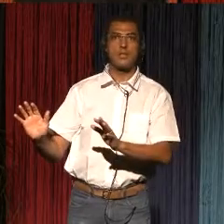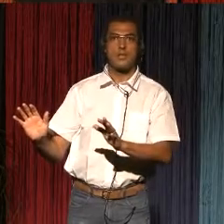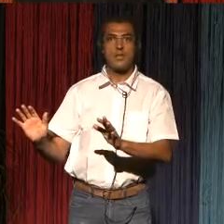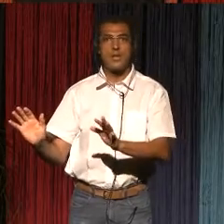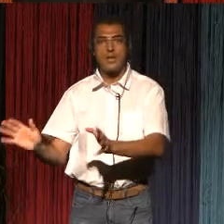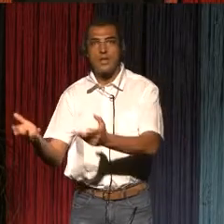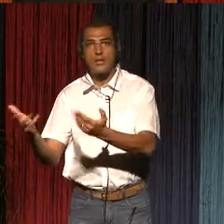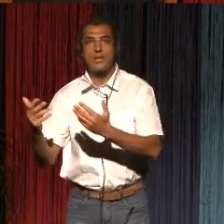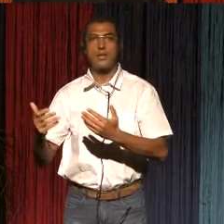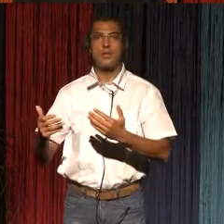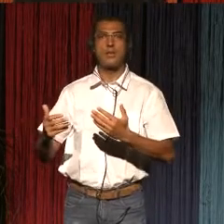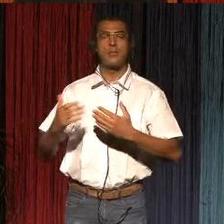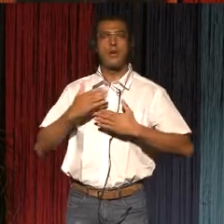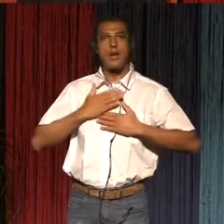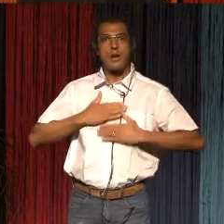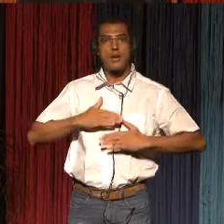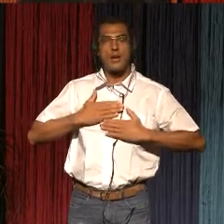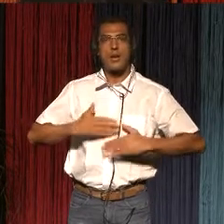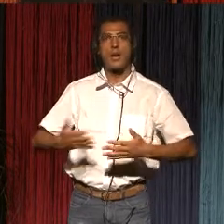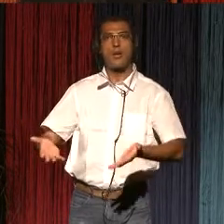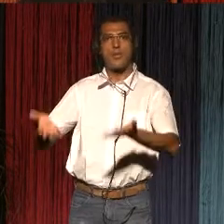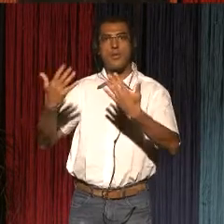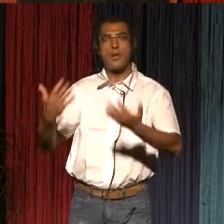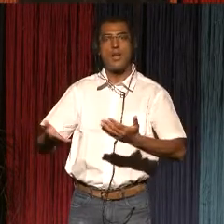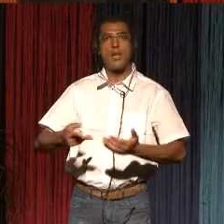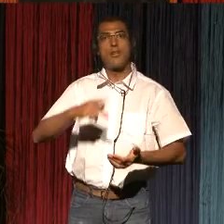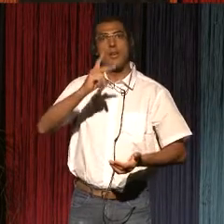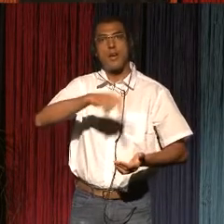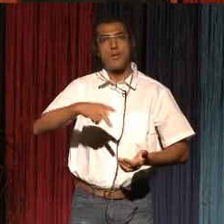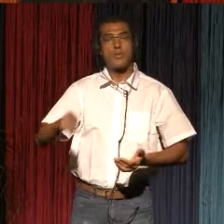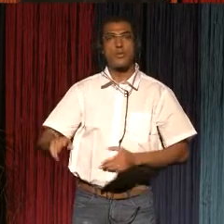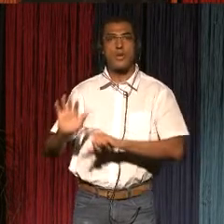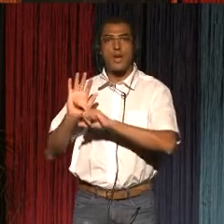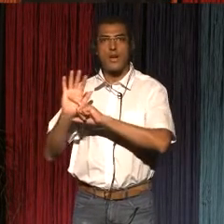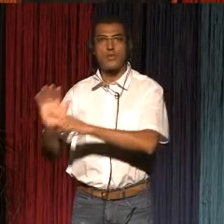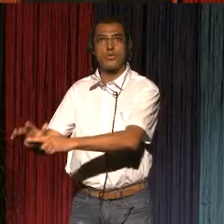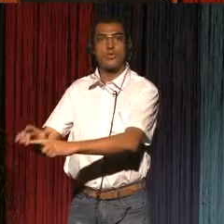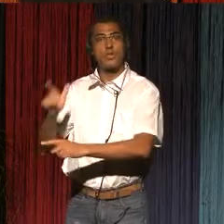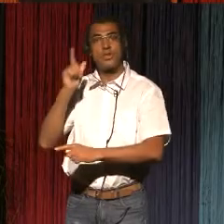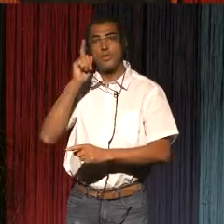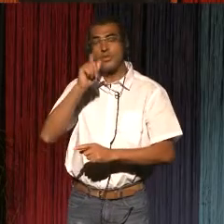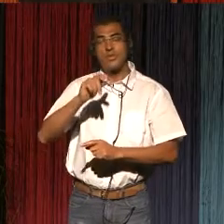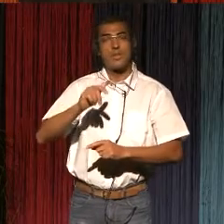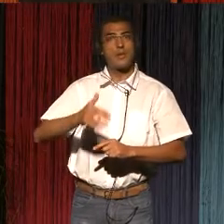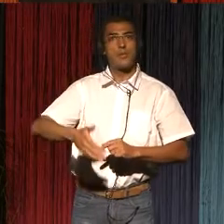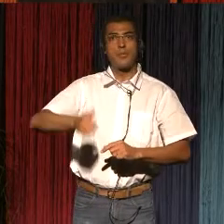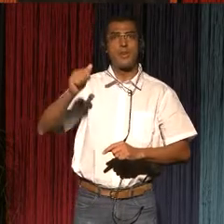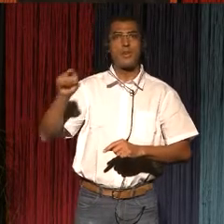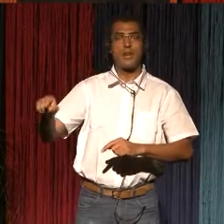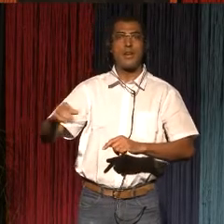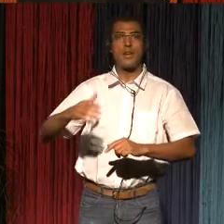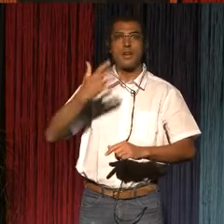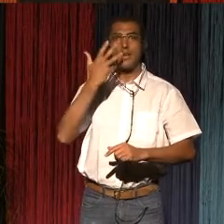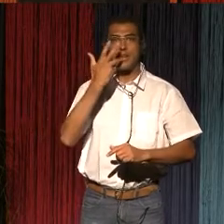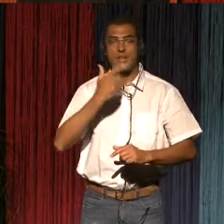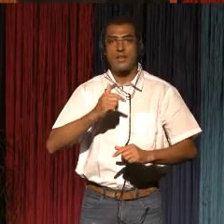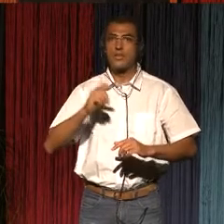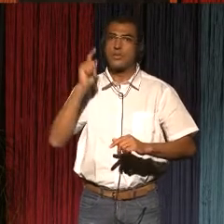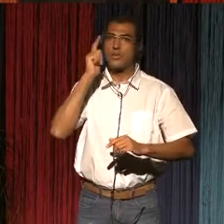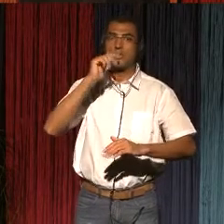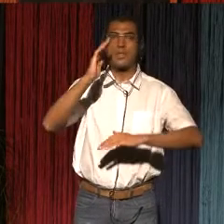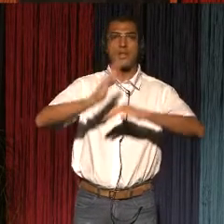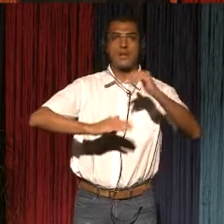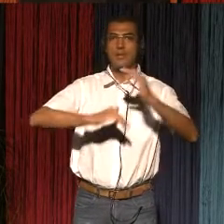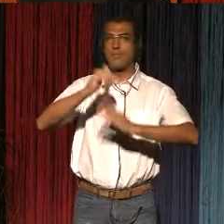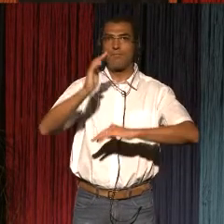adoram ajudar os adultos com as tarefas, e essas tarefas ajudam a desenvolver habilidades motoras finas e grossas